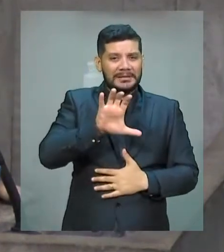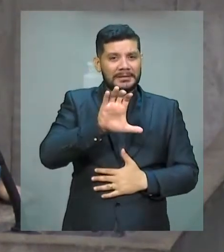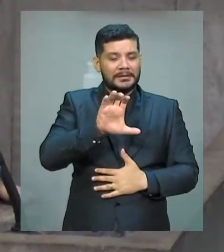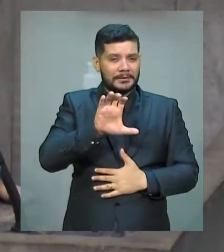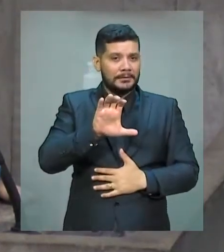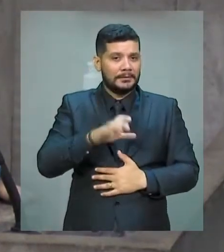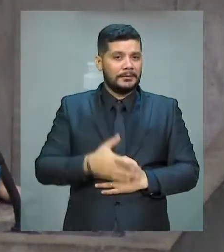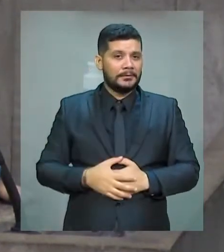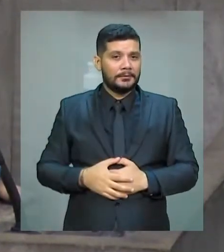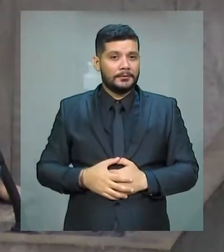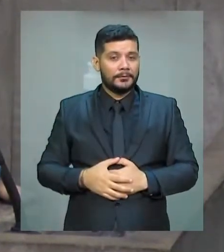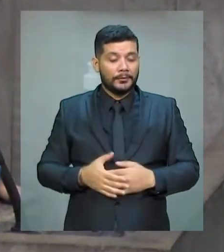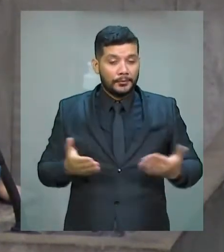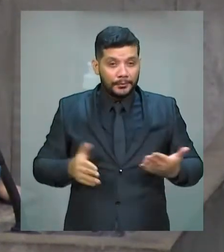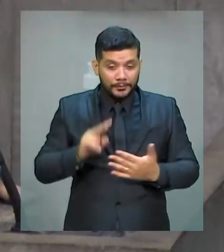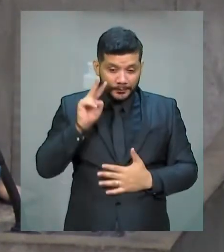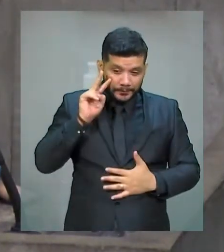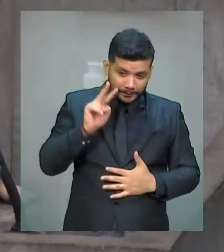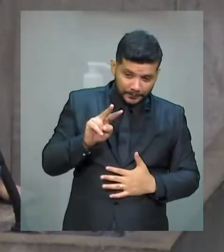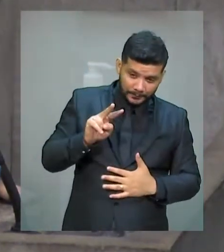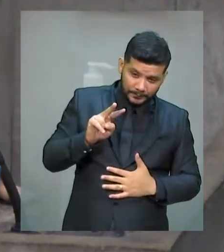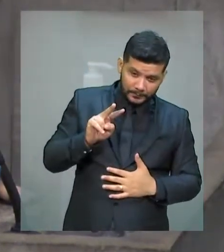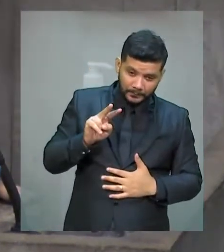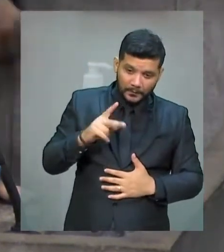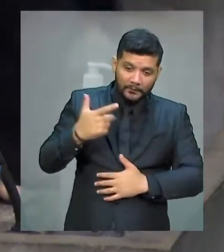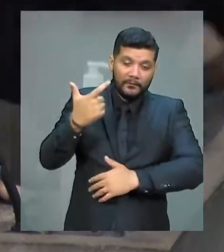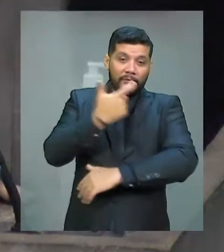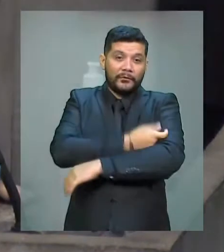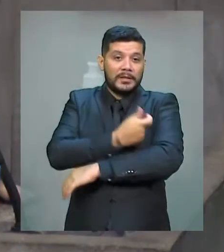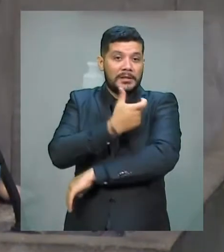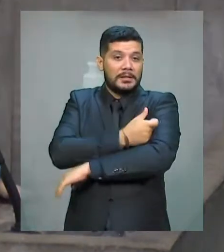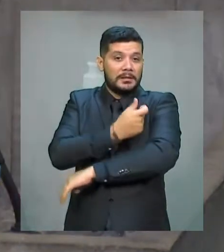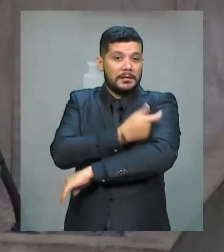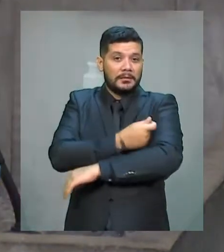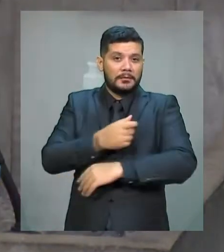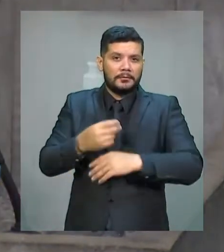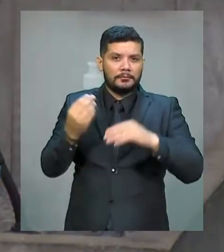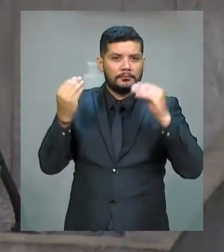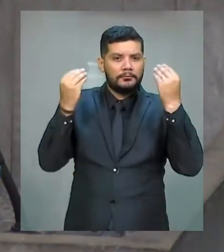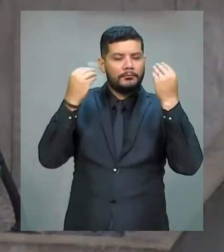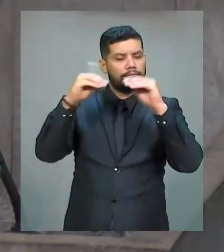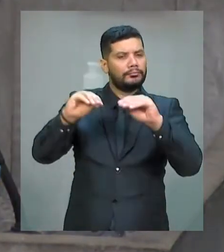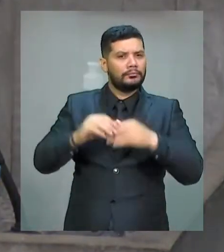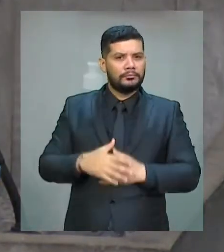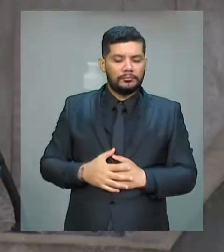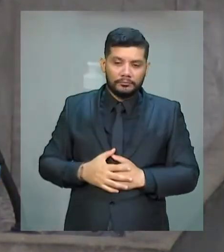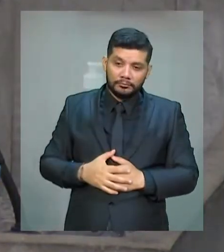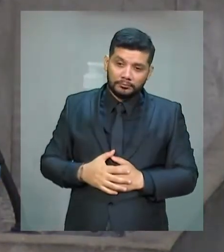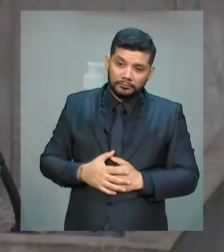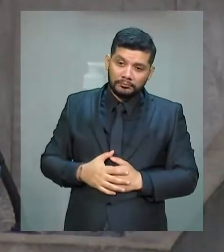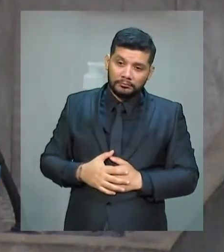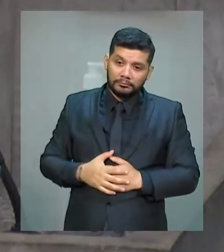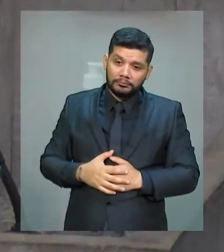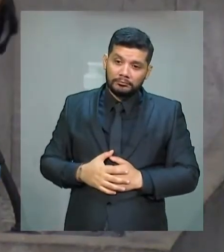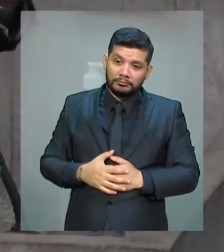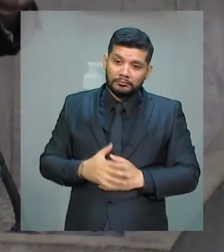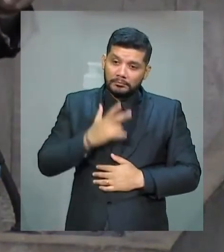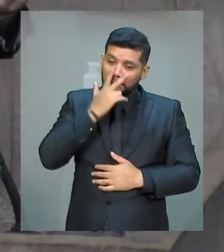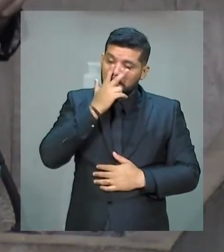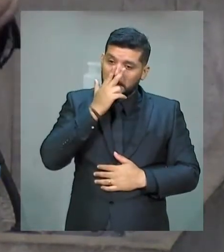os números de vacinação que estão postados aí, parece-me que o Brasil, esse